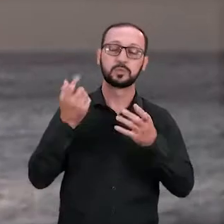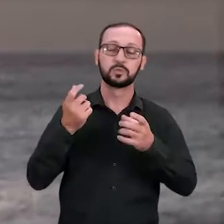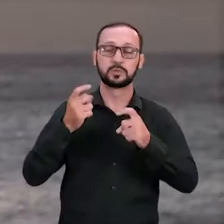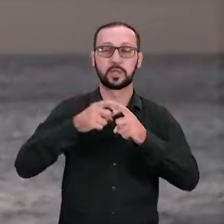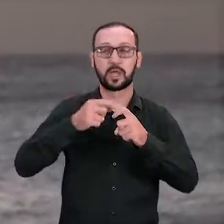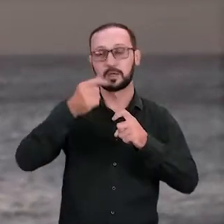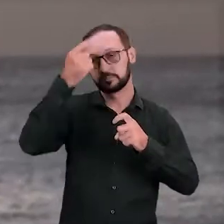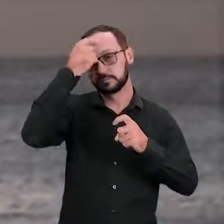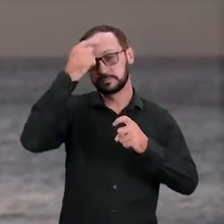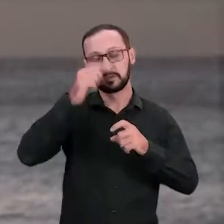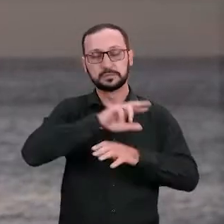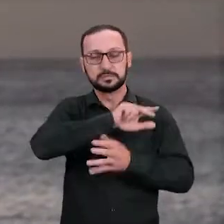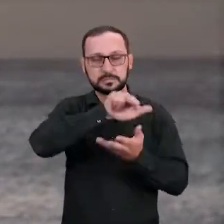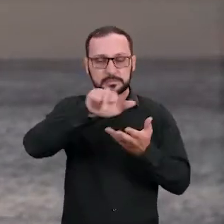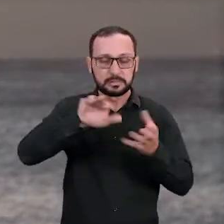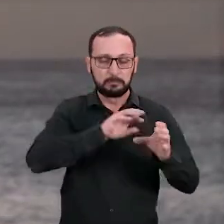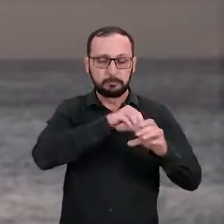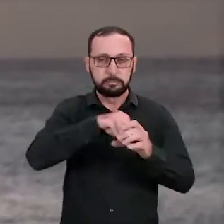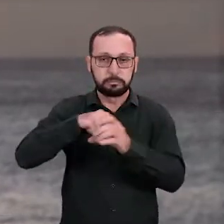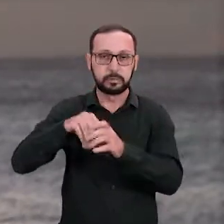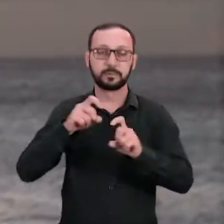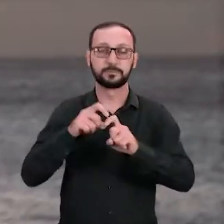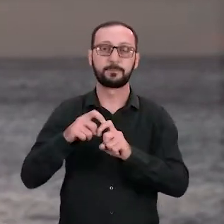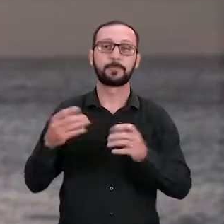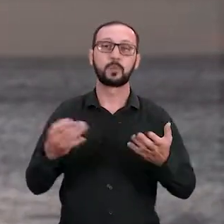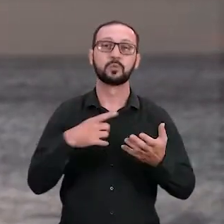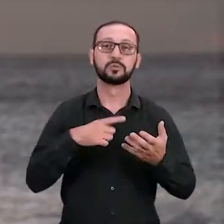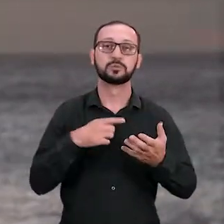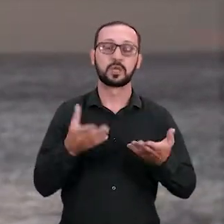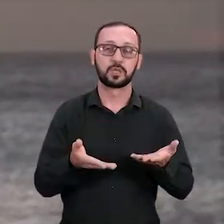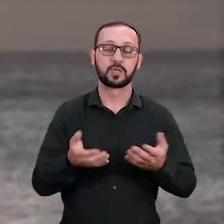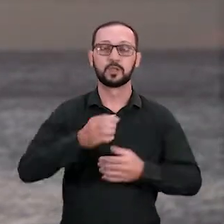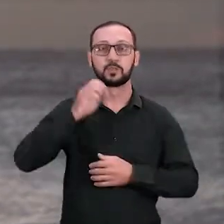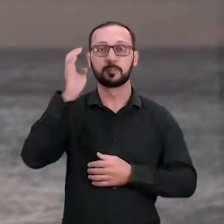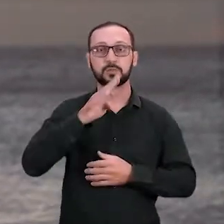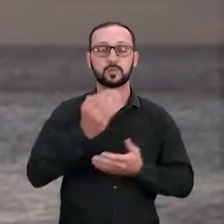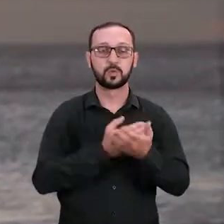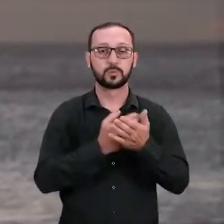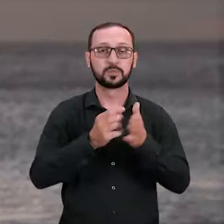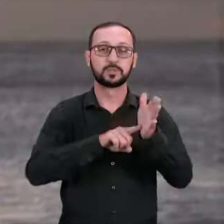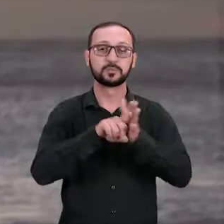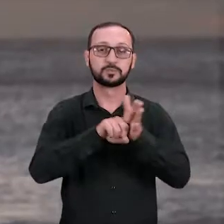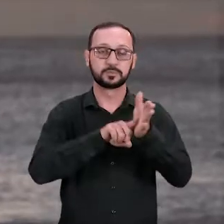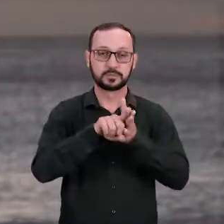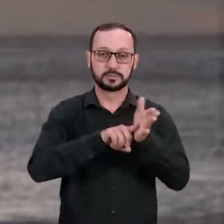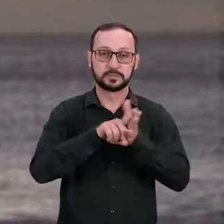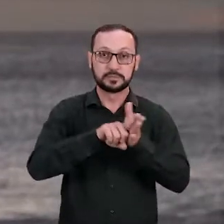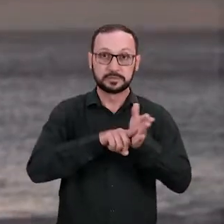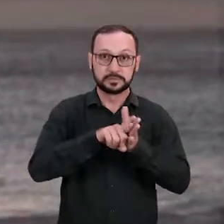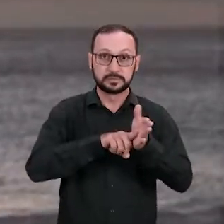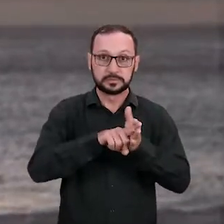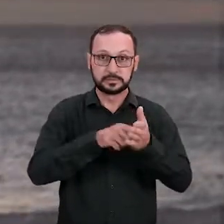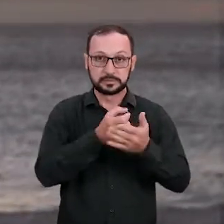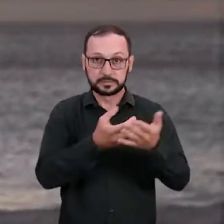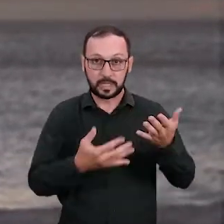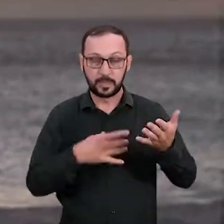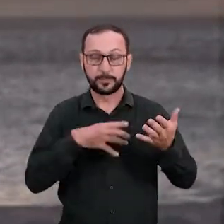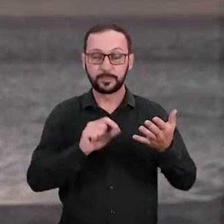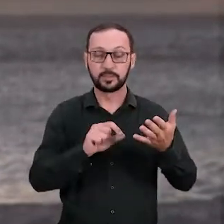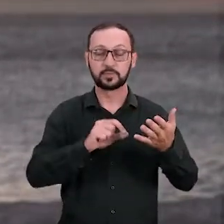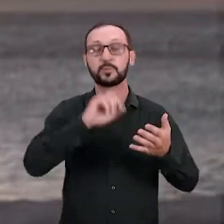em todos os campos da medicina. Por exemplo, está chegando no Brasil um exame de DNA que vai nos